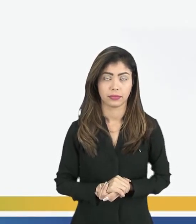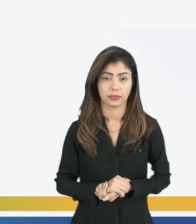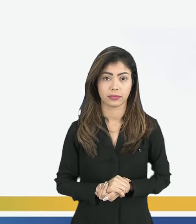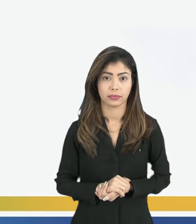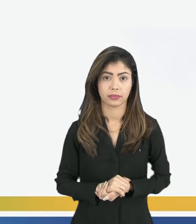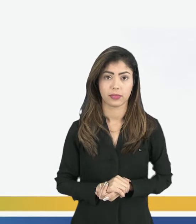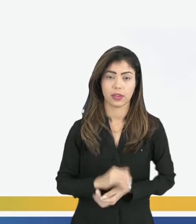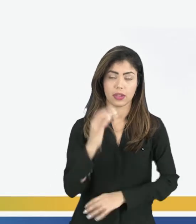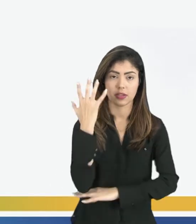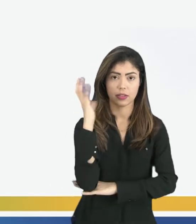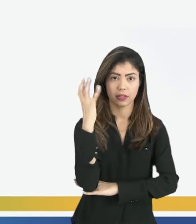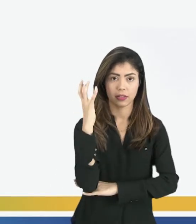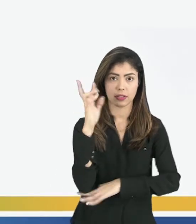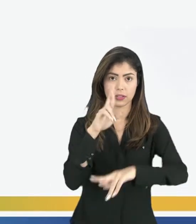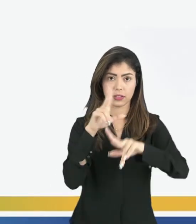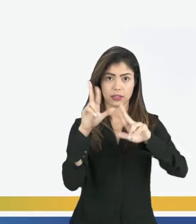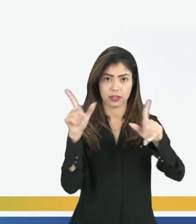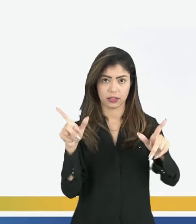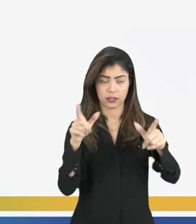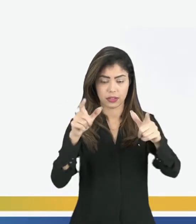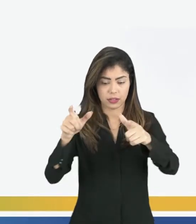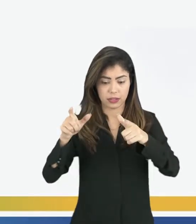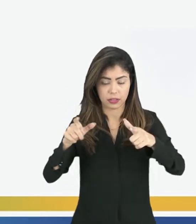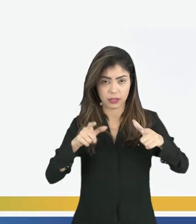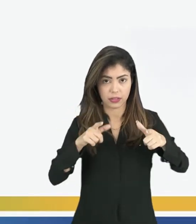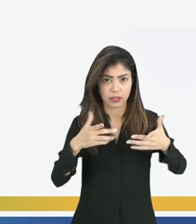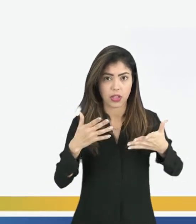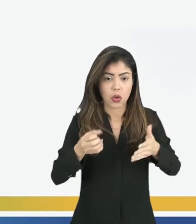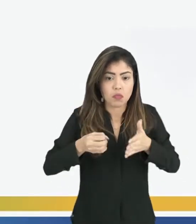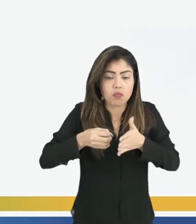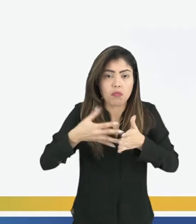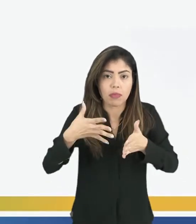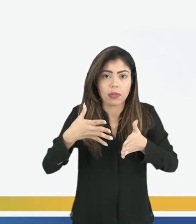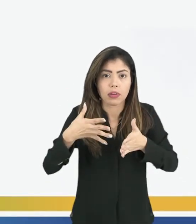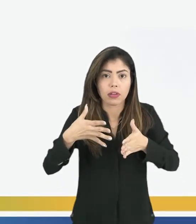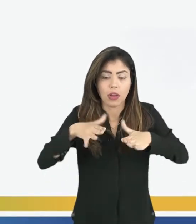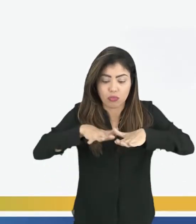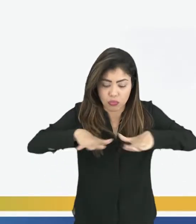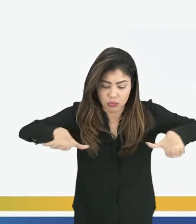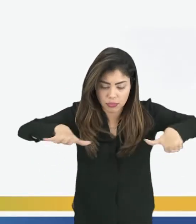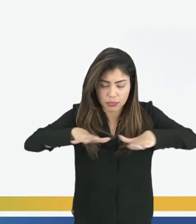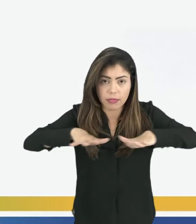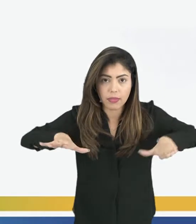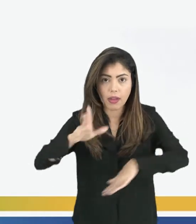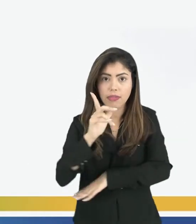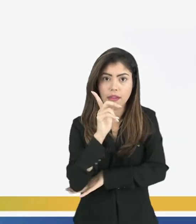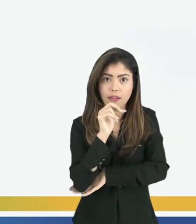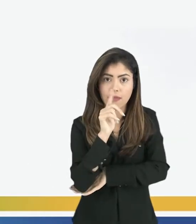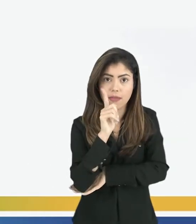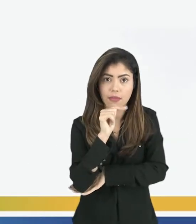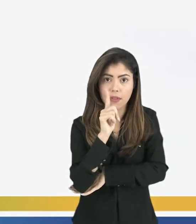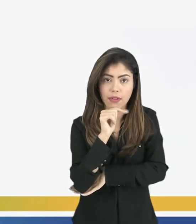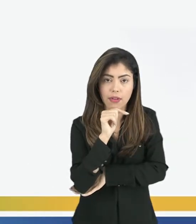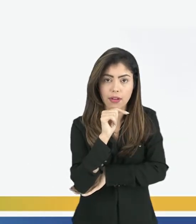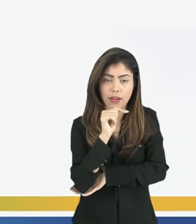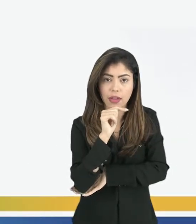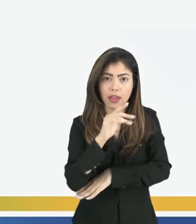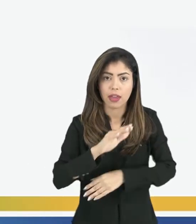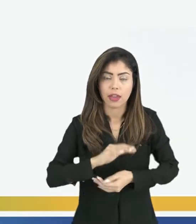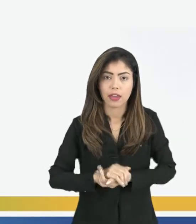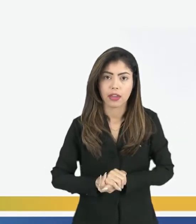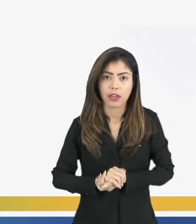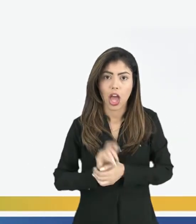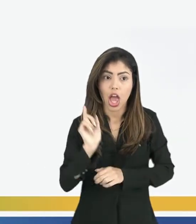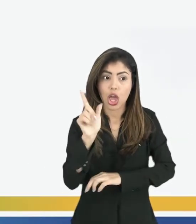As plantas vivem em diferentes ambientes. Muitas vivem no solo, na água e presas